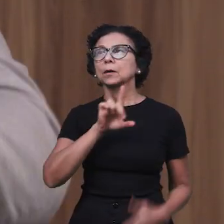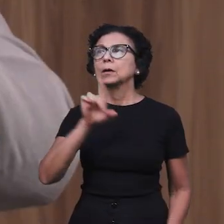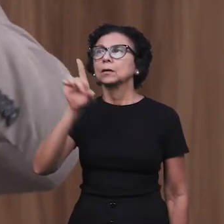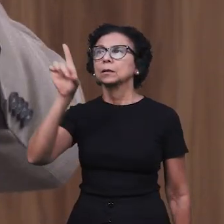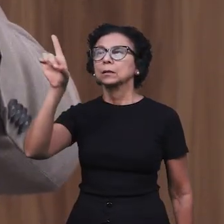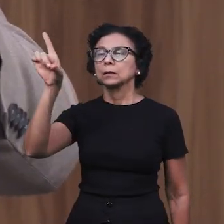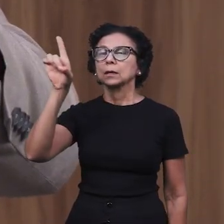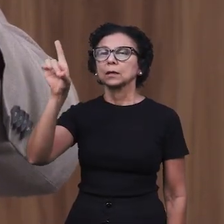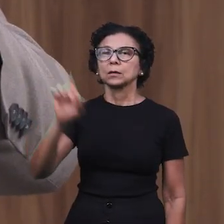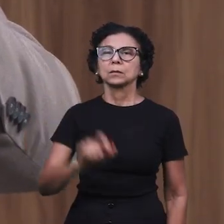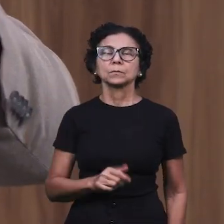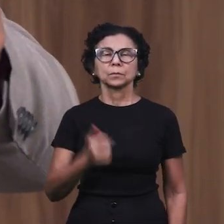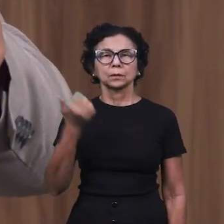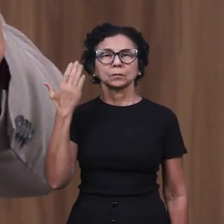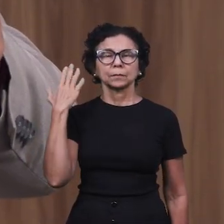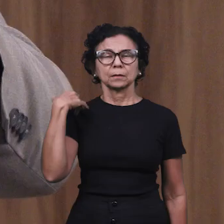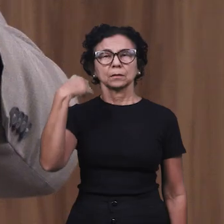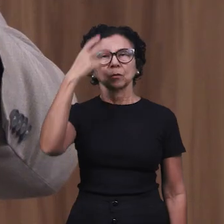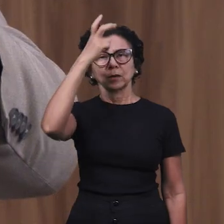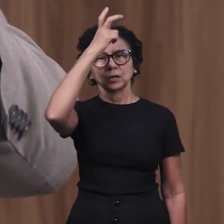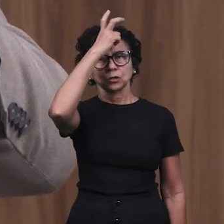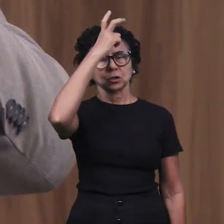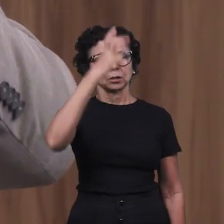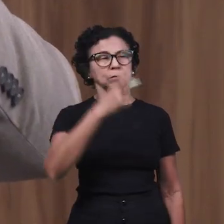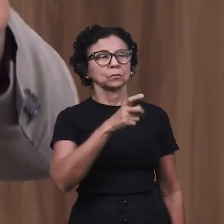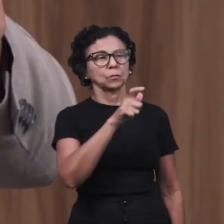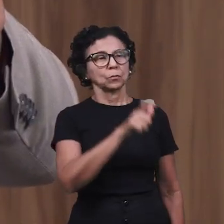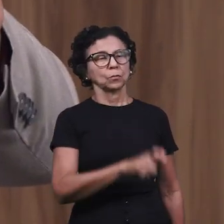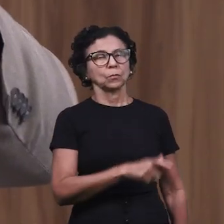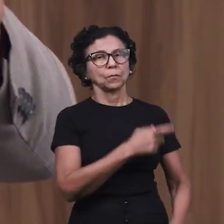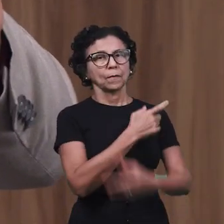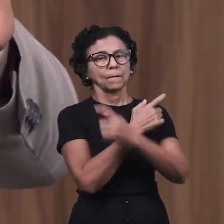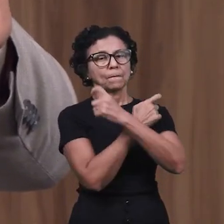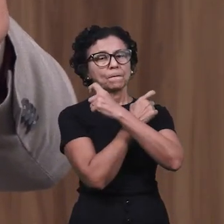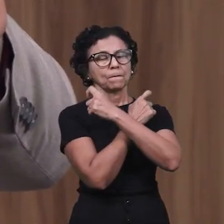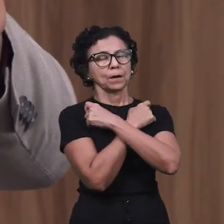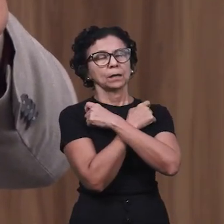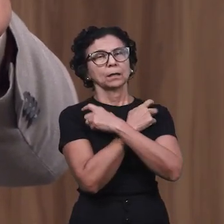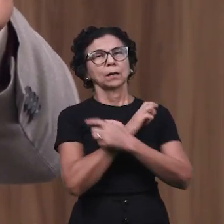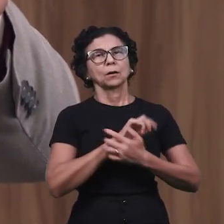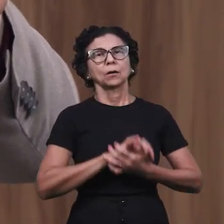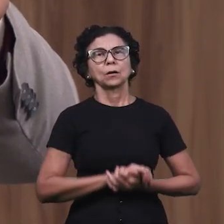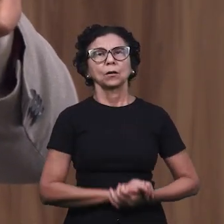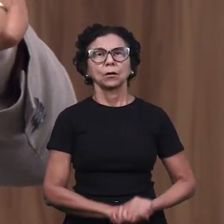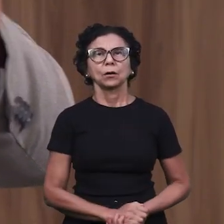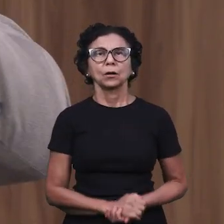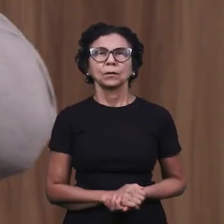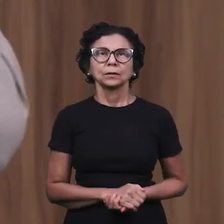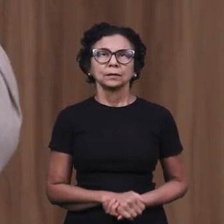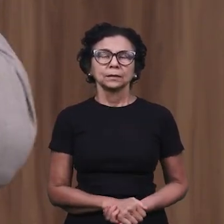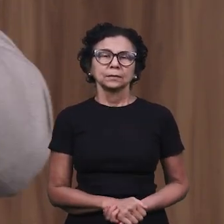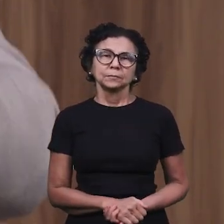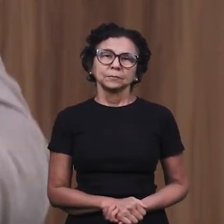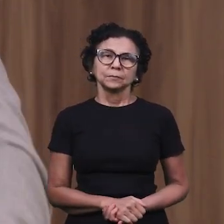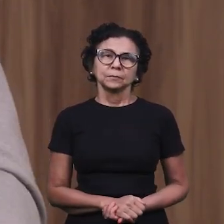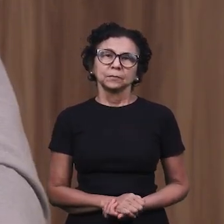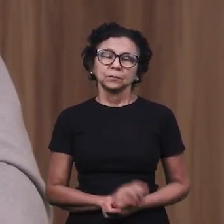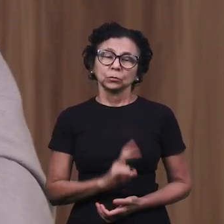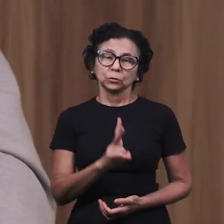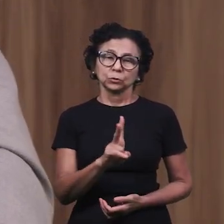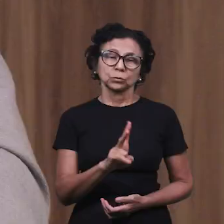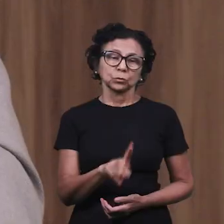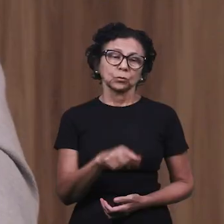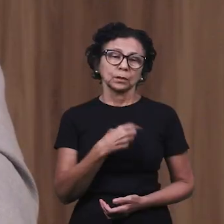porque o faraó, lá no Egito, só pôde permanecer por aquele que pelo pai for